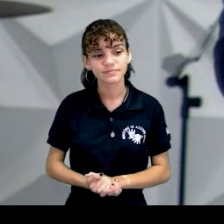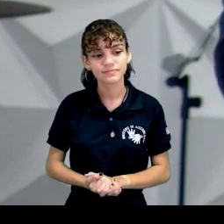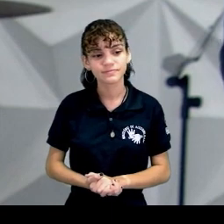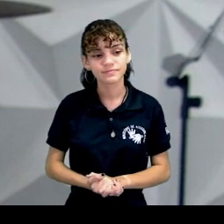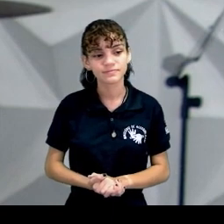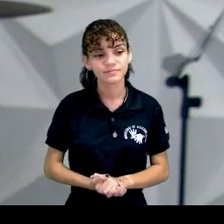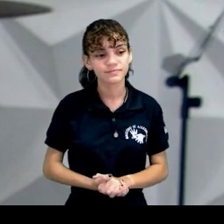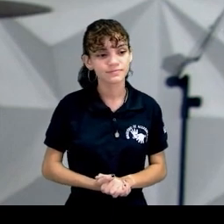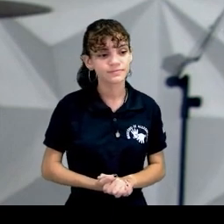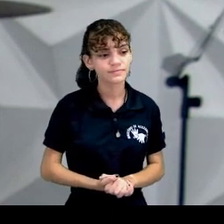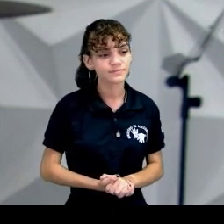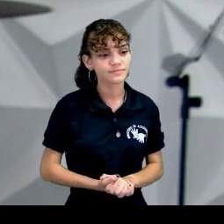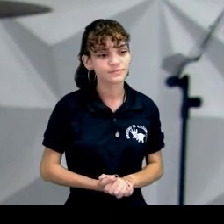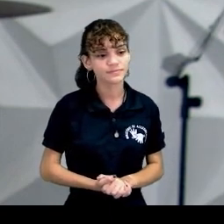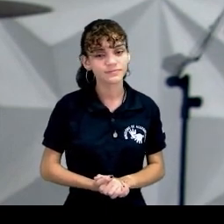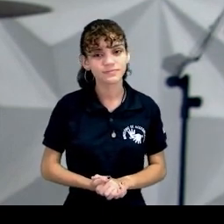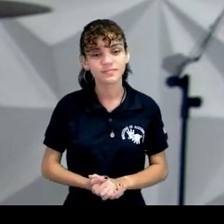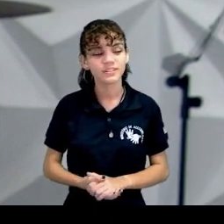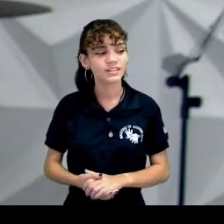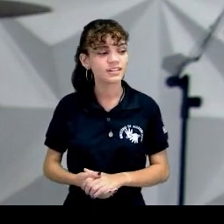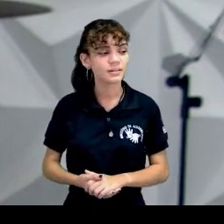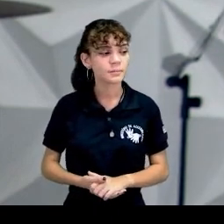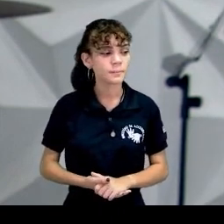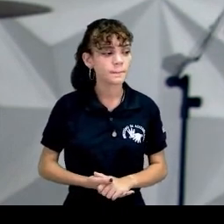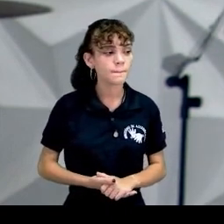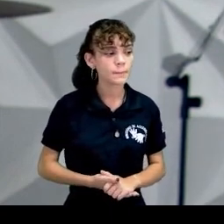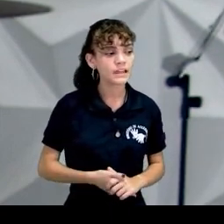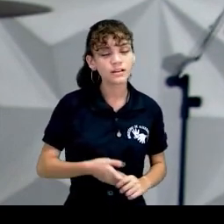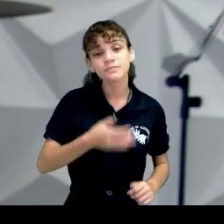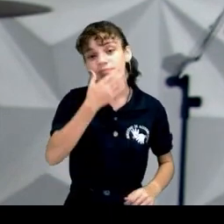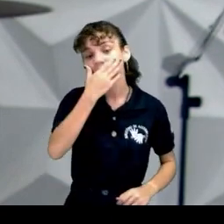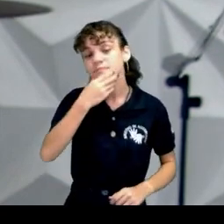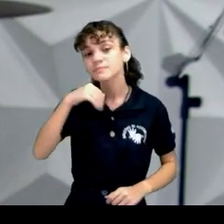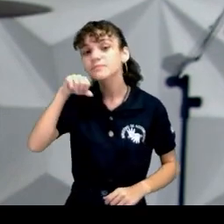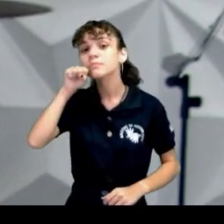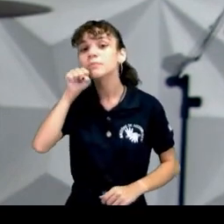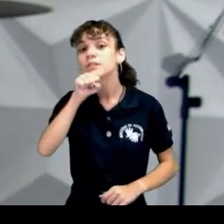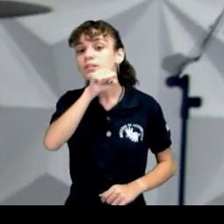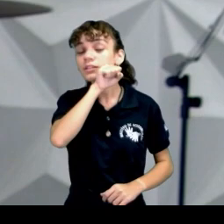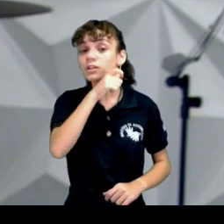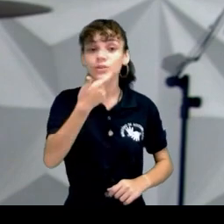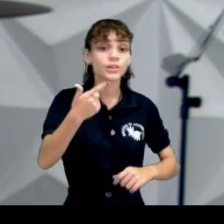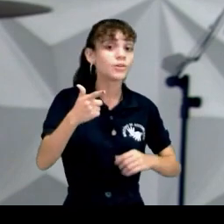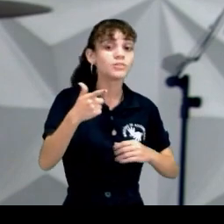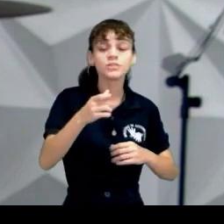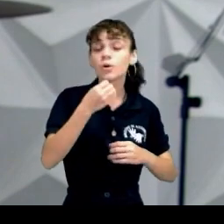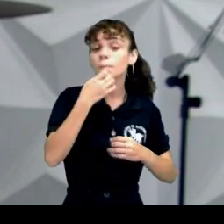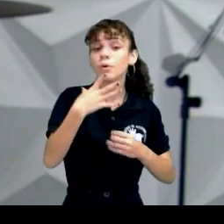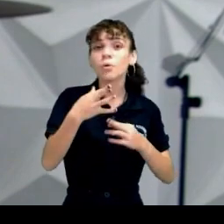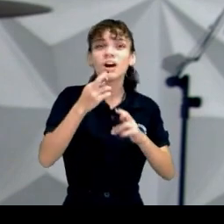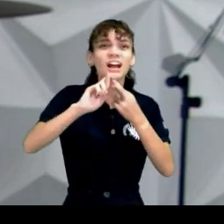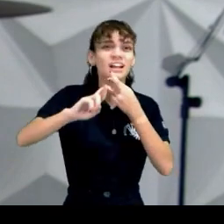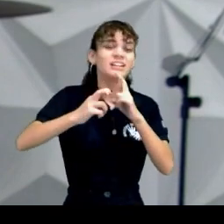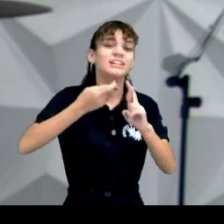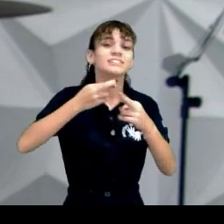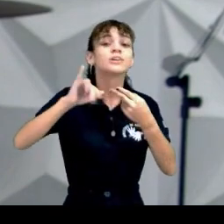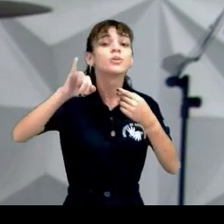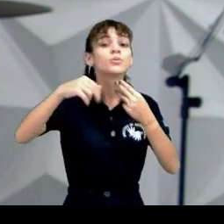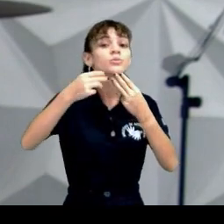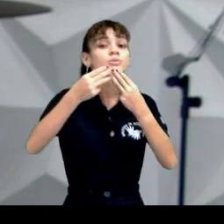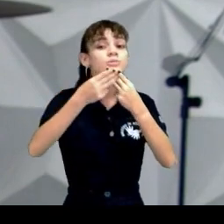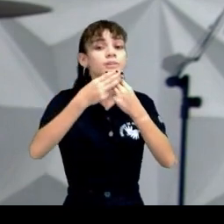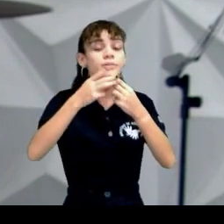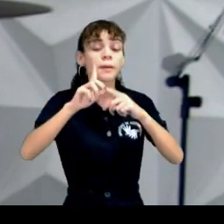Mas a lepra, a doença, a pequenez, a limitação havia igualado judeu